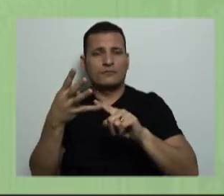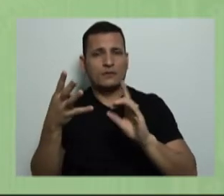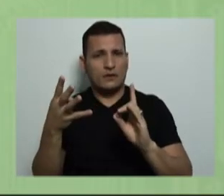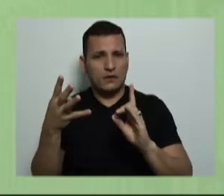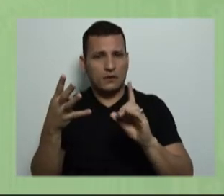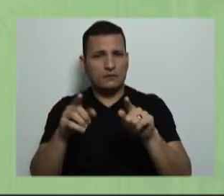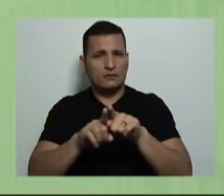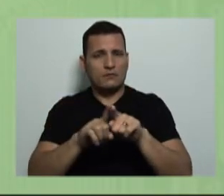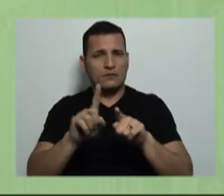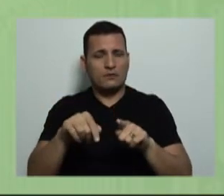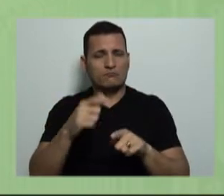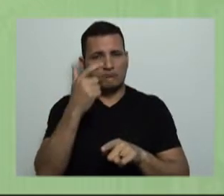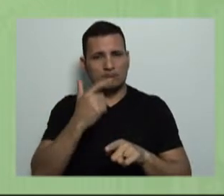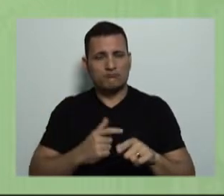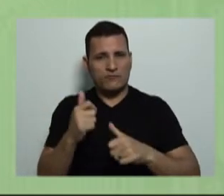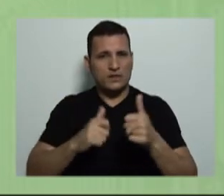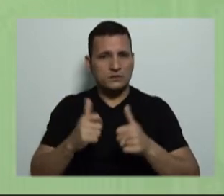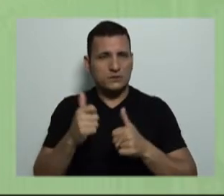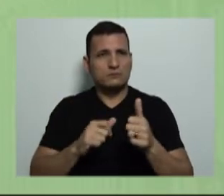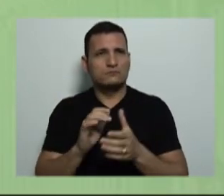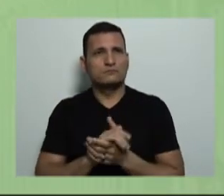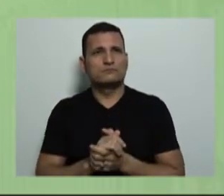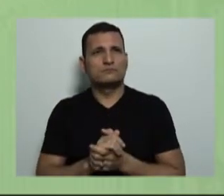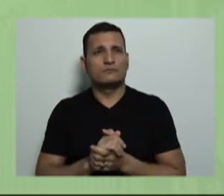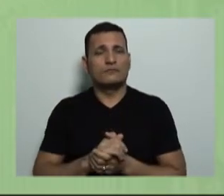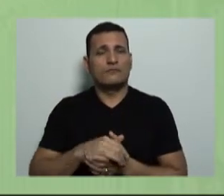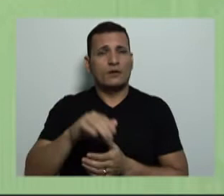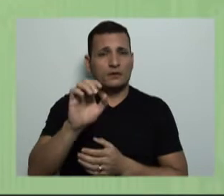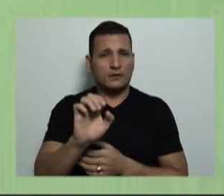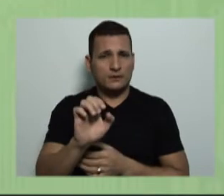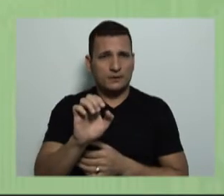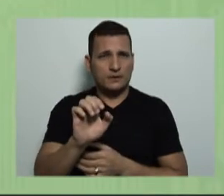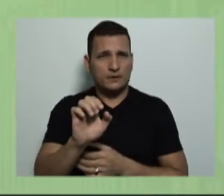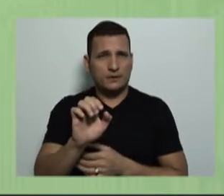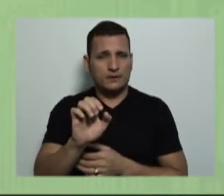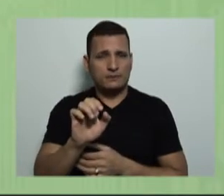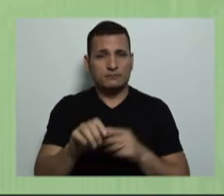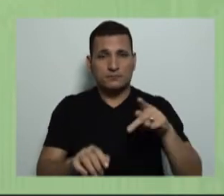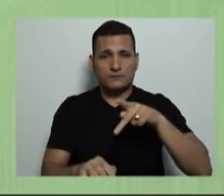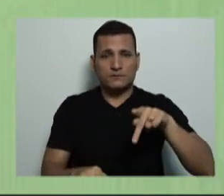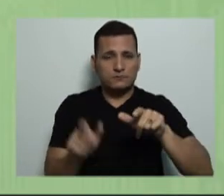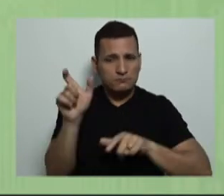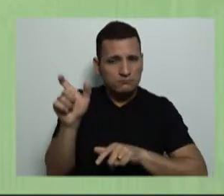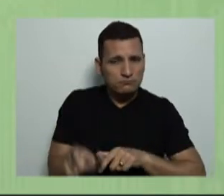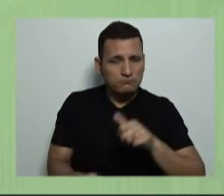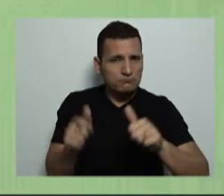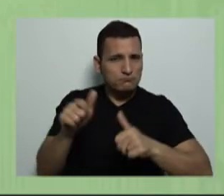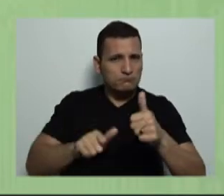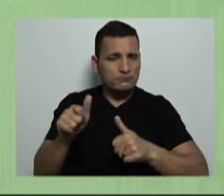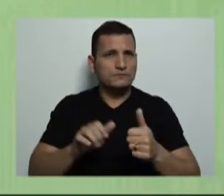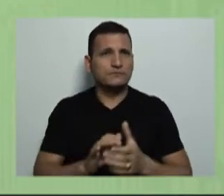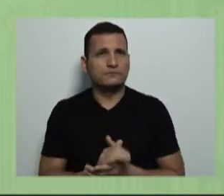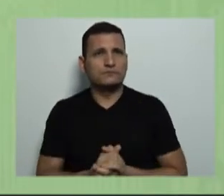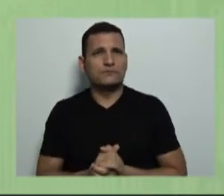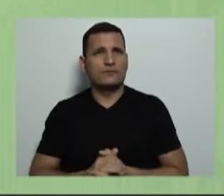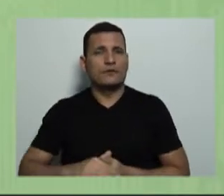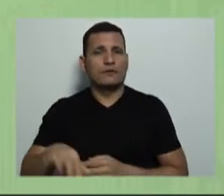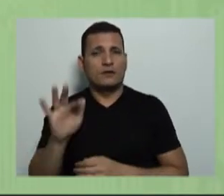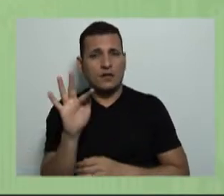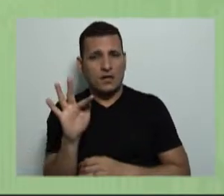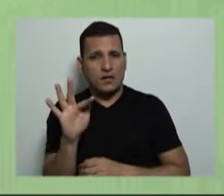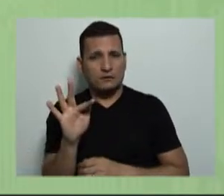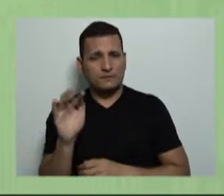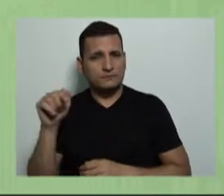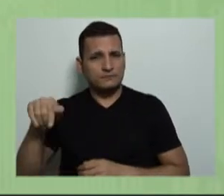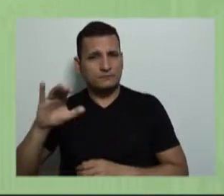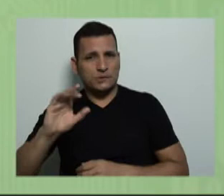do estagiário, a letra E, que é a avaliação do estagiário pelo professor orientador, a letra F, que